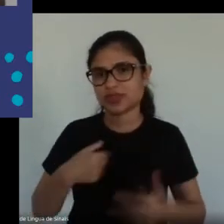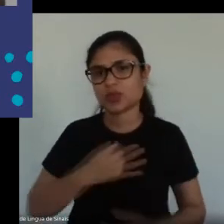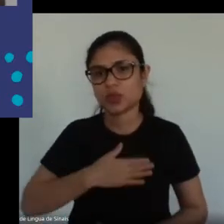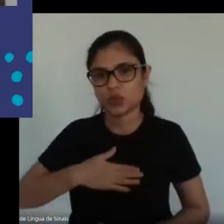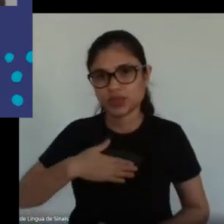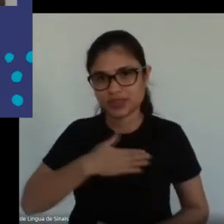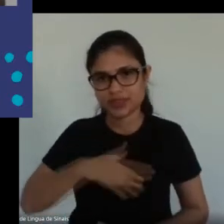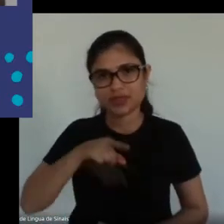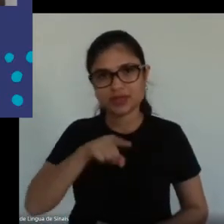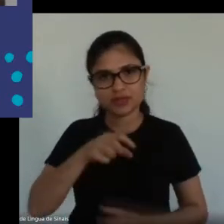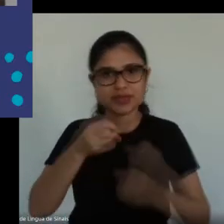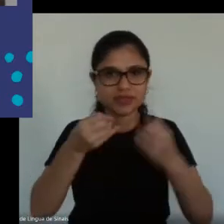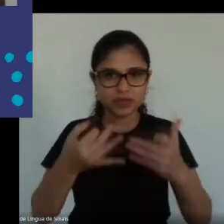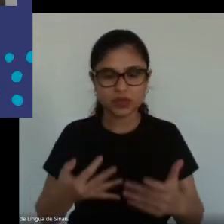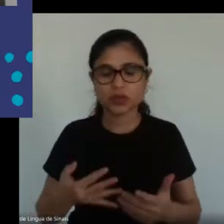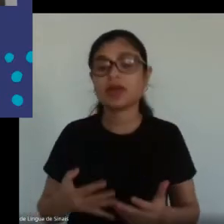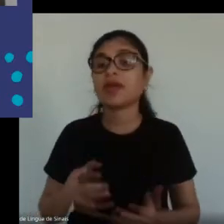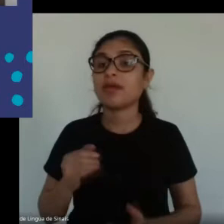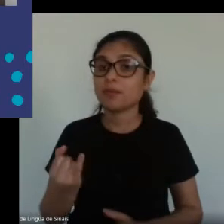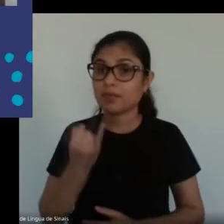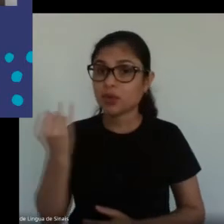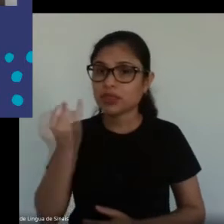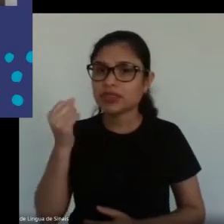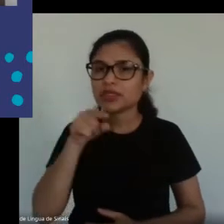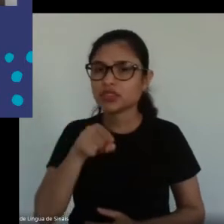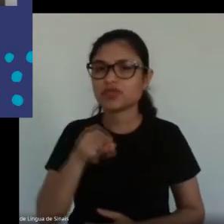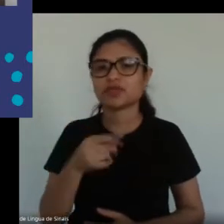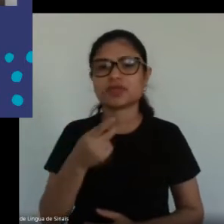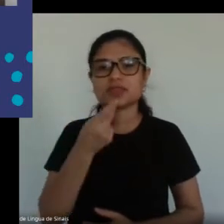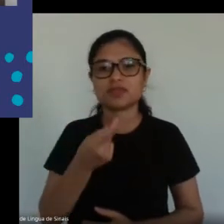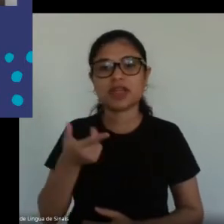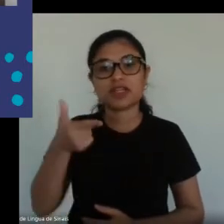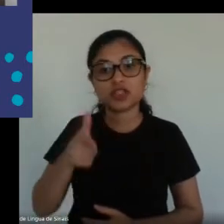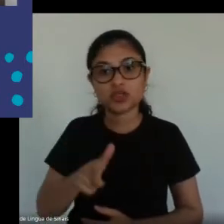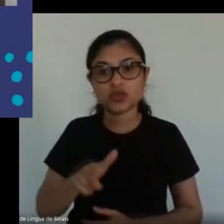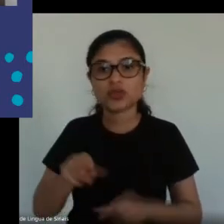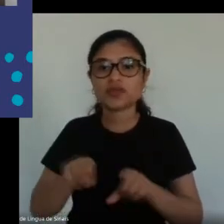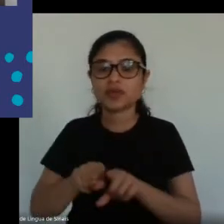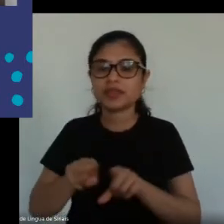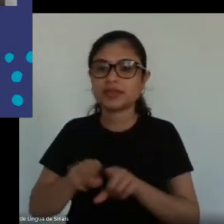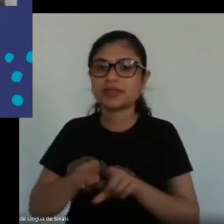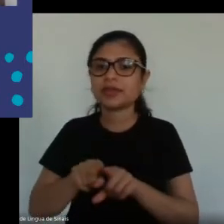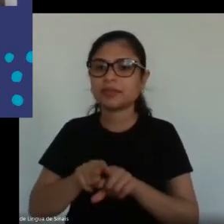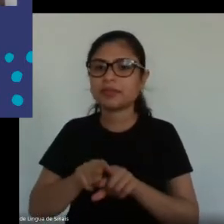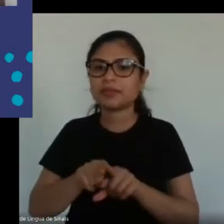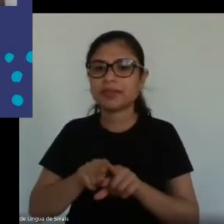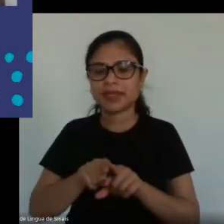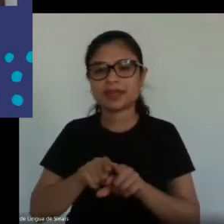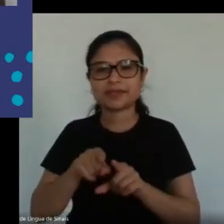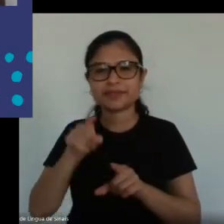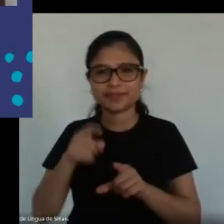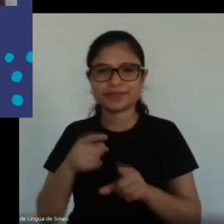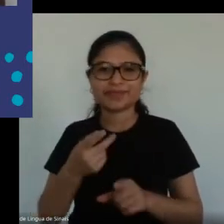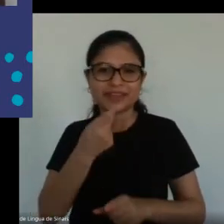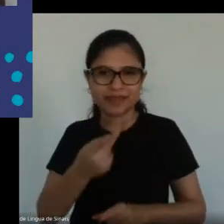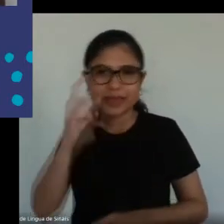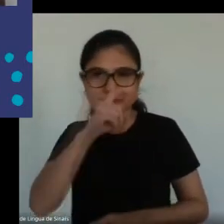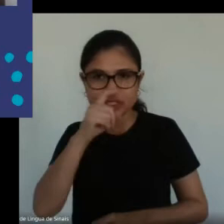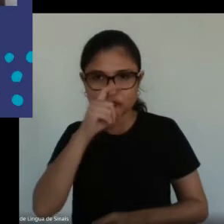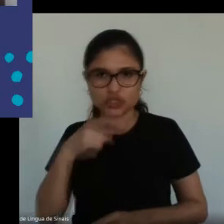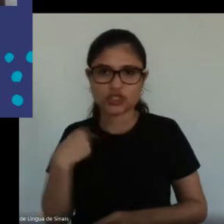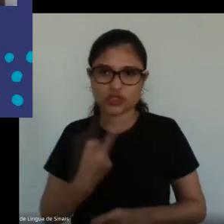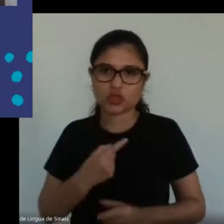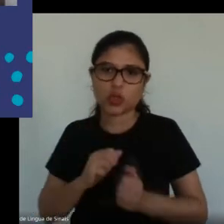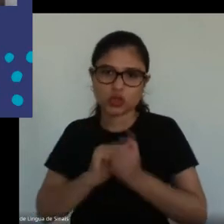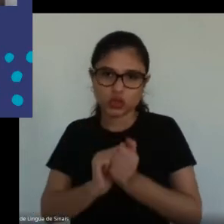falou. Eu achei muito importante você reforçar e desmistificar isso, né, de que a gente está no mesmo barco. E